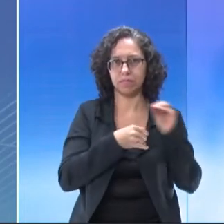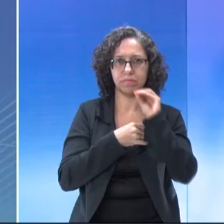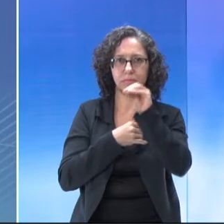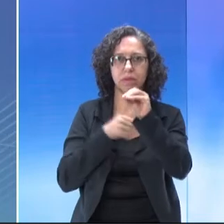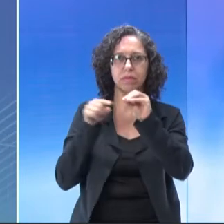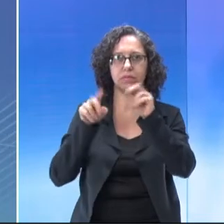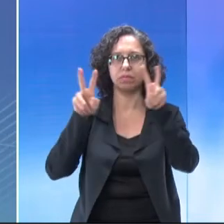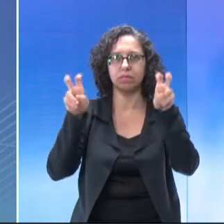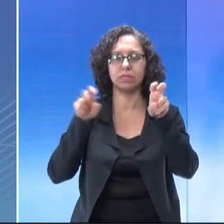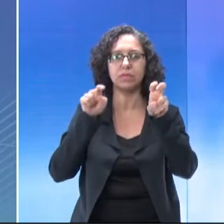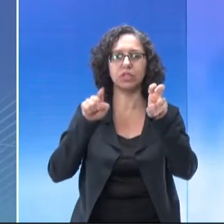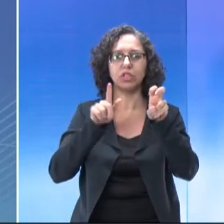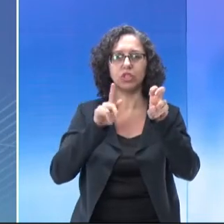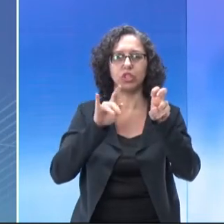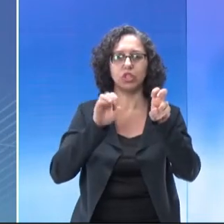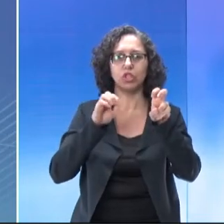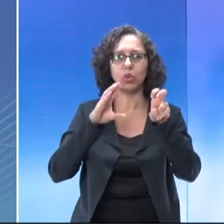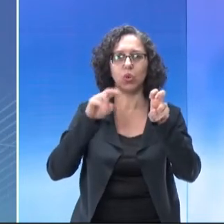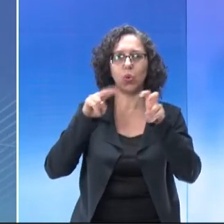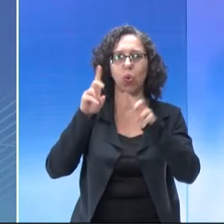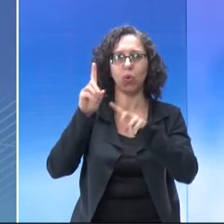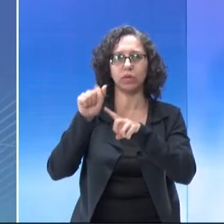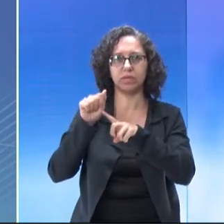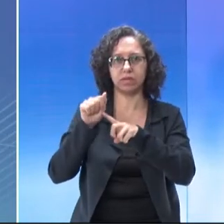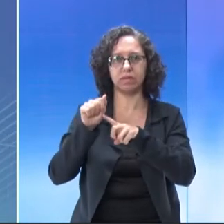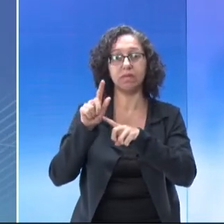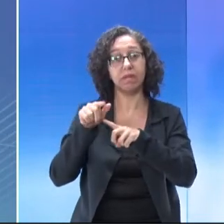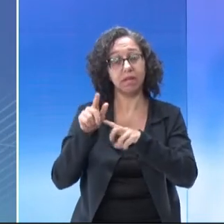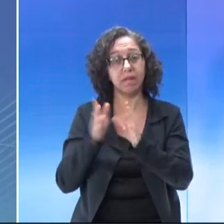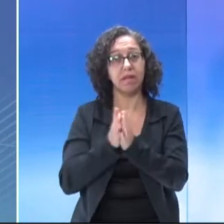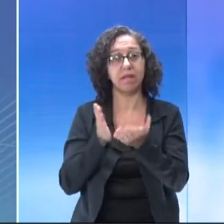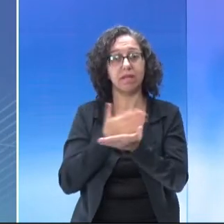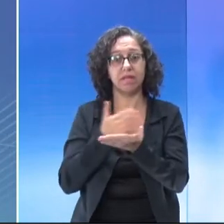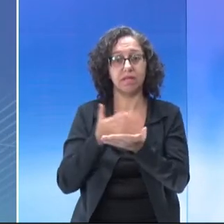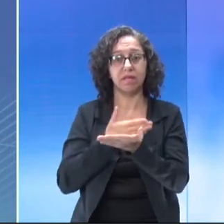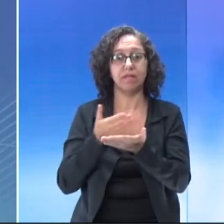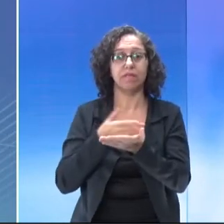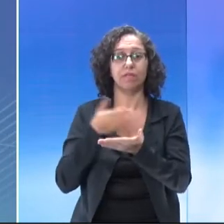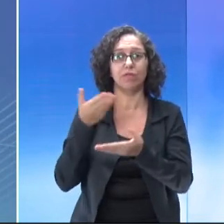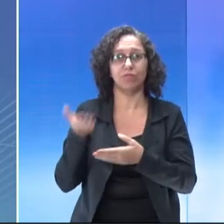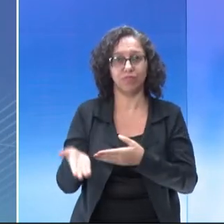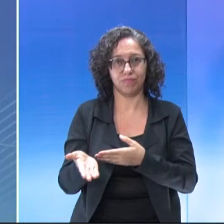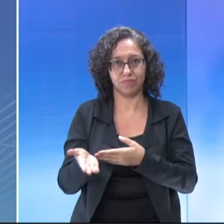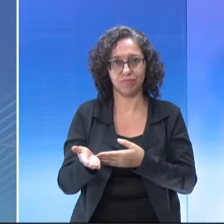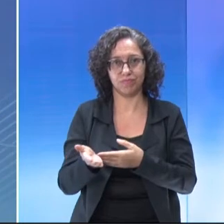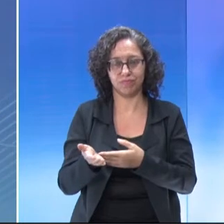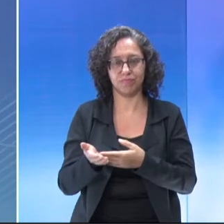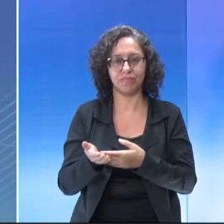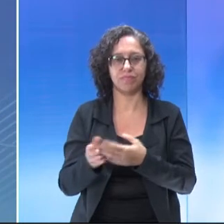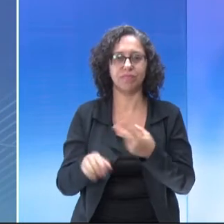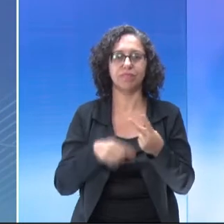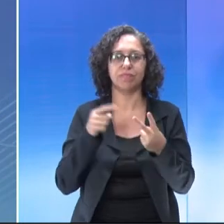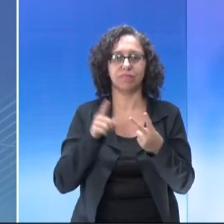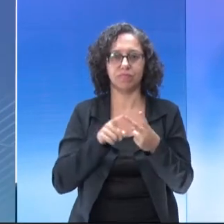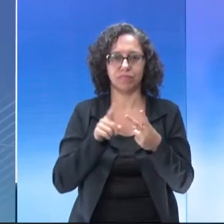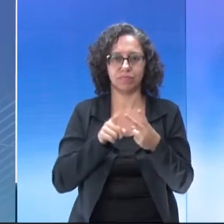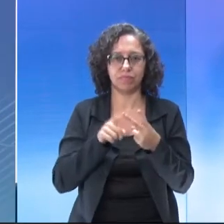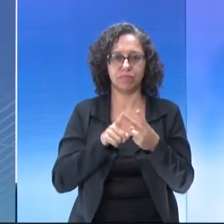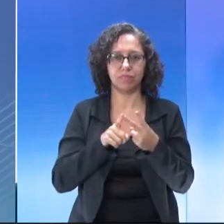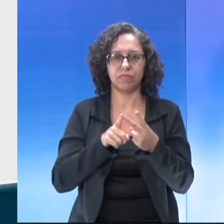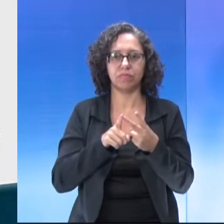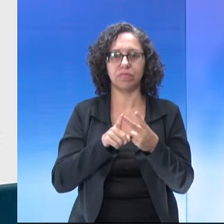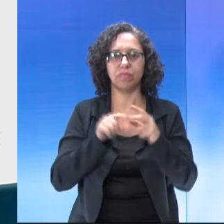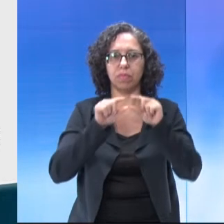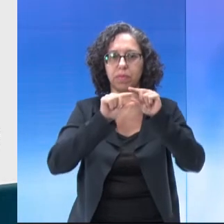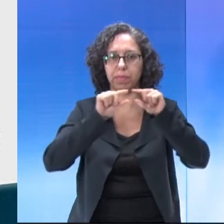falo Gioconda, Gioconda, né, é uma grande obra do Leonardo da Vinci. Quando eu vou dizer aí, ó, o autor relata seu artigo